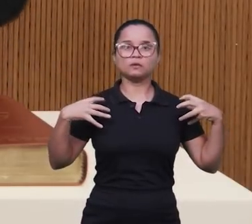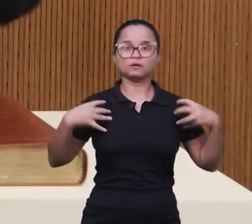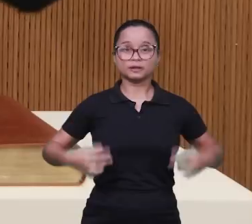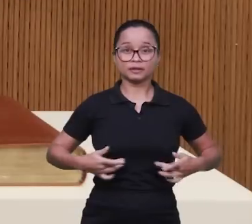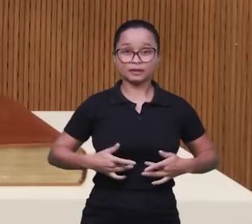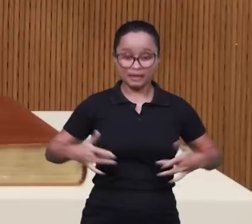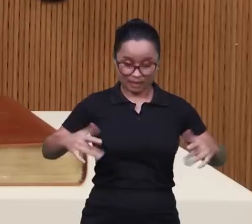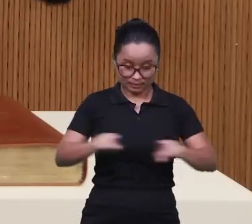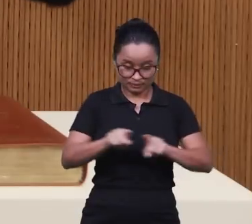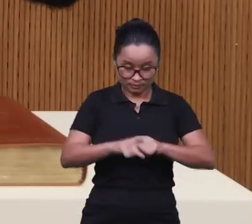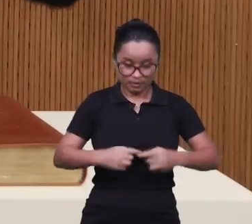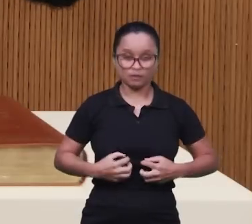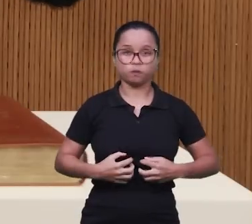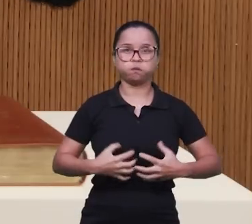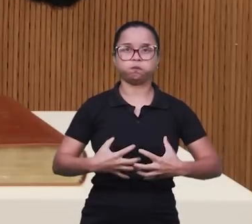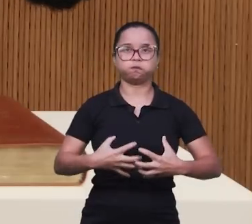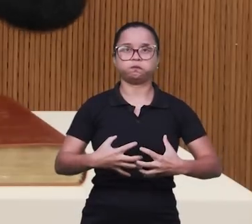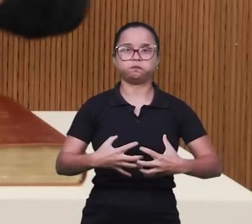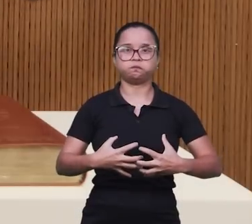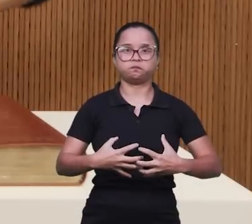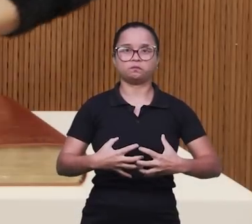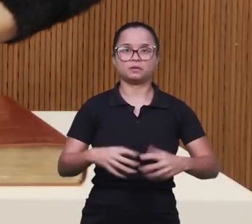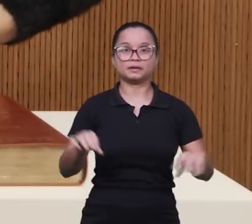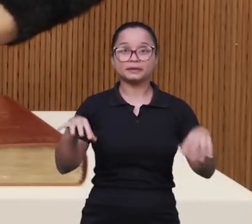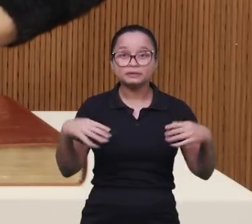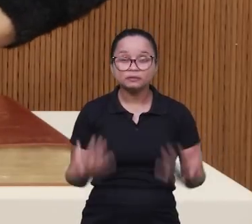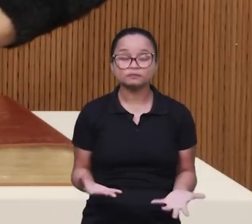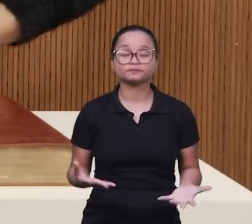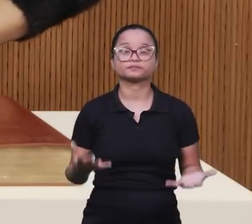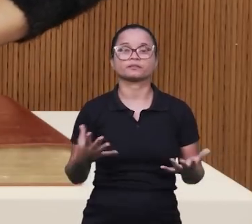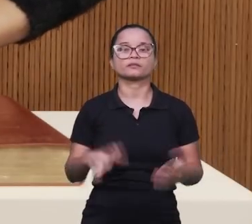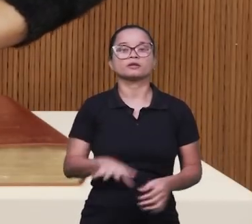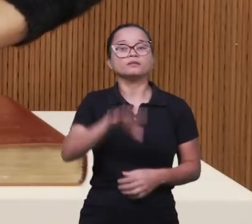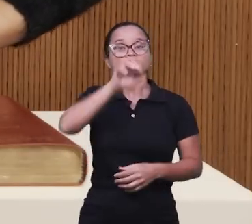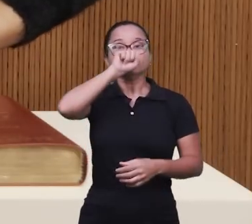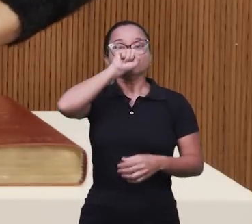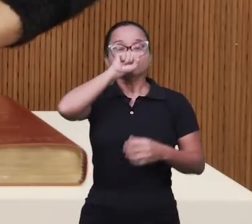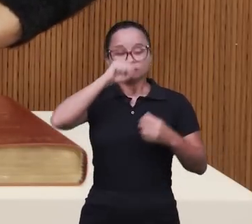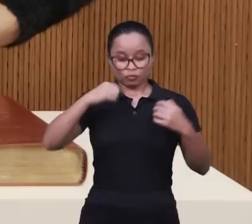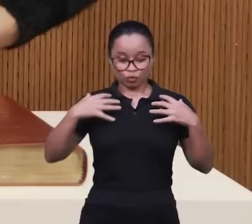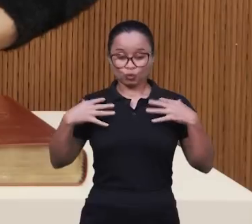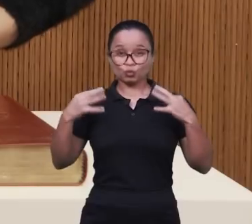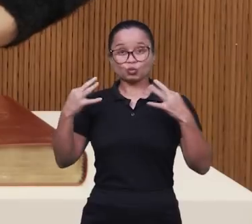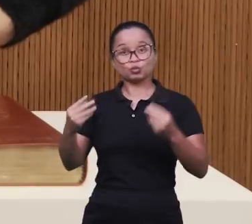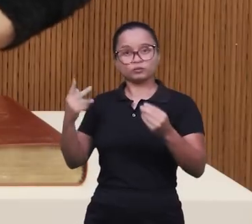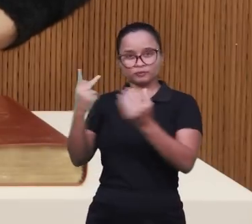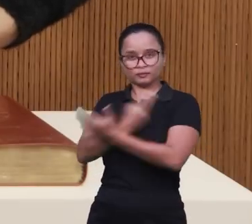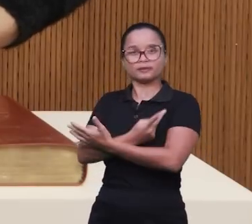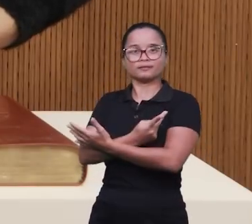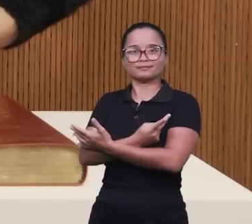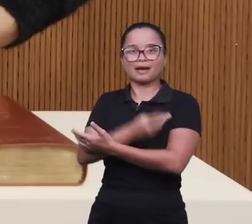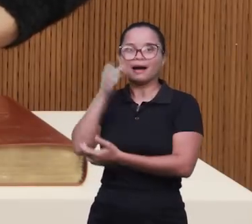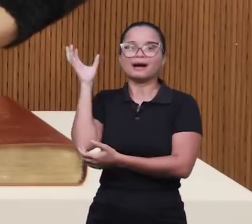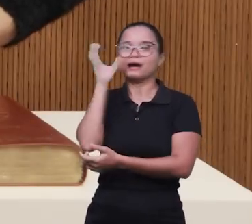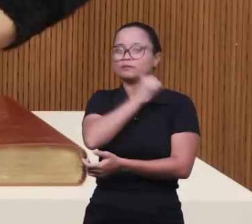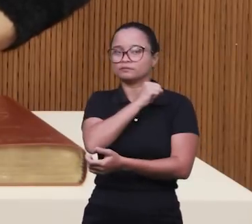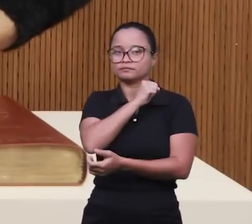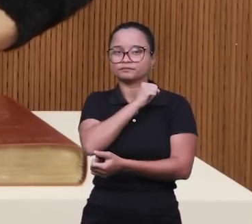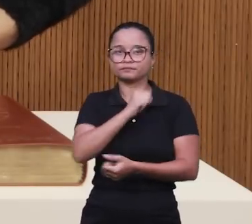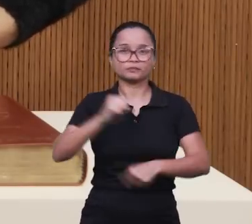e o seu diafragma também expandiu. Então, ao inspirar, Tudo isso aconteceu de uma